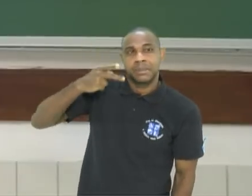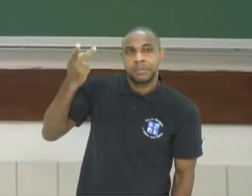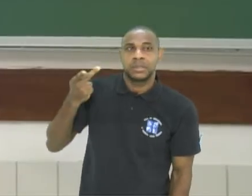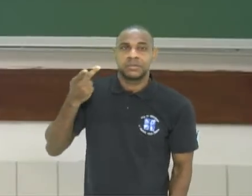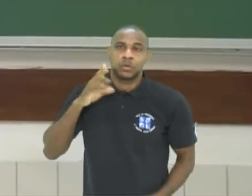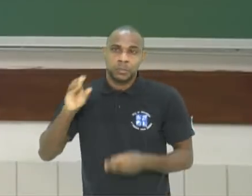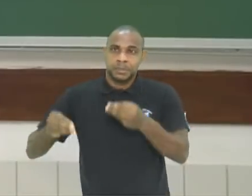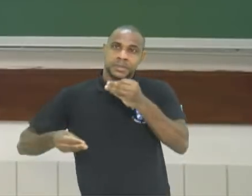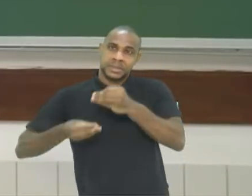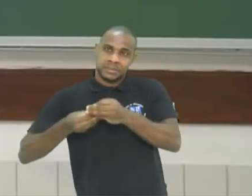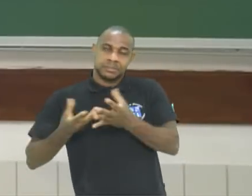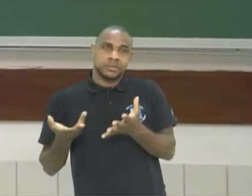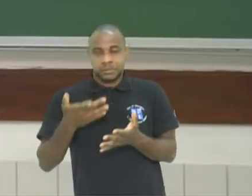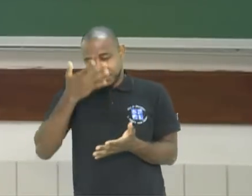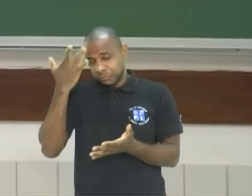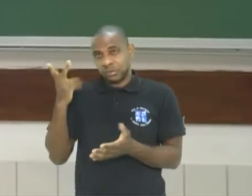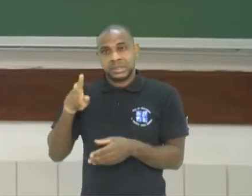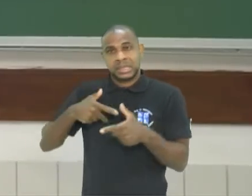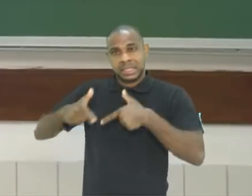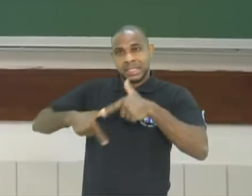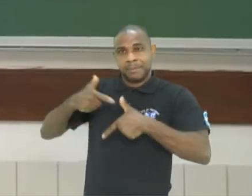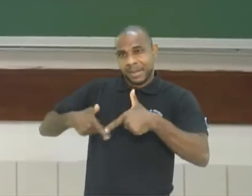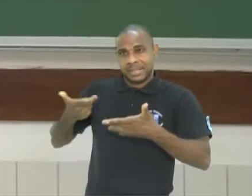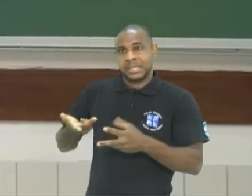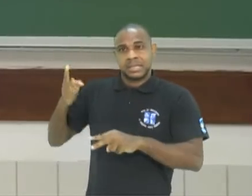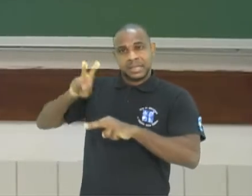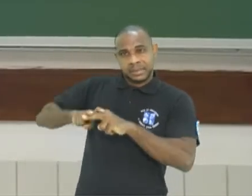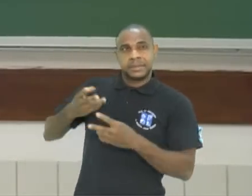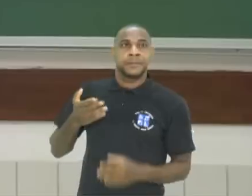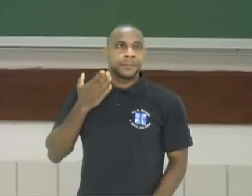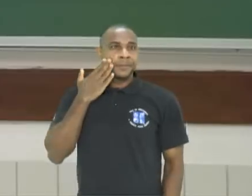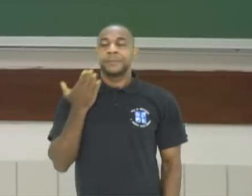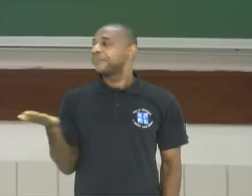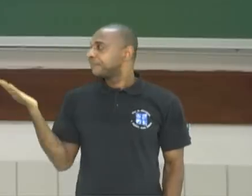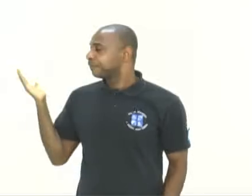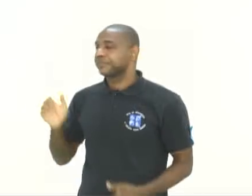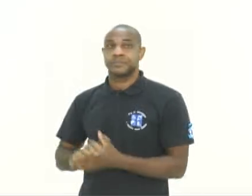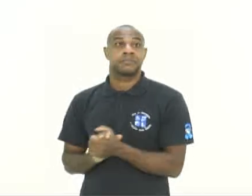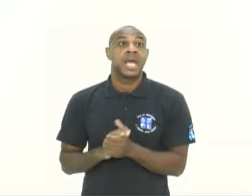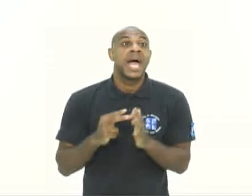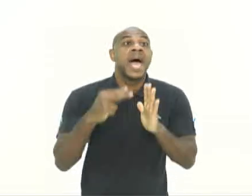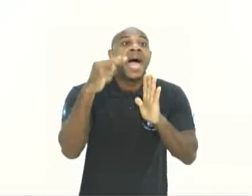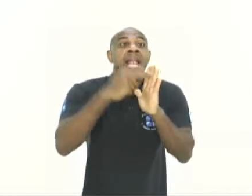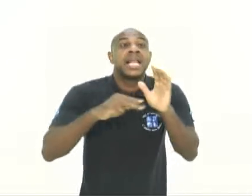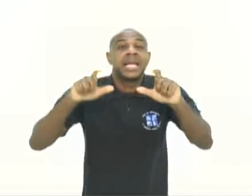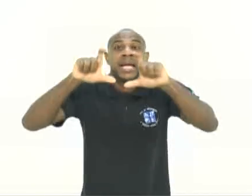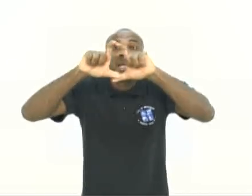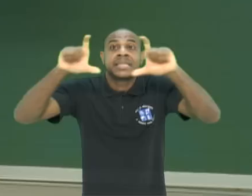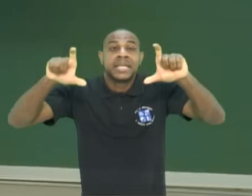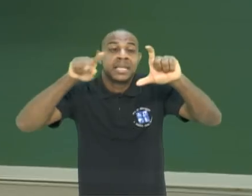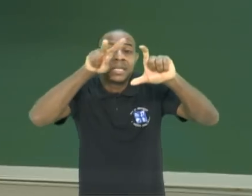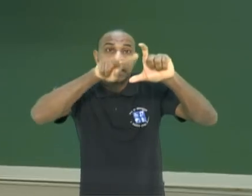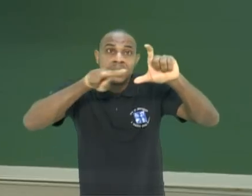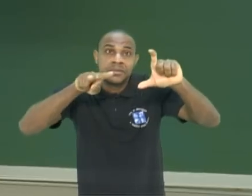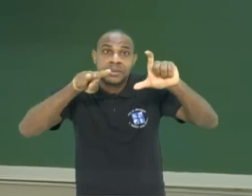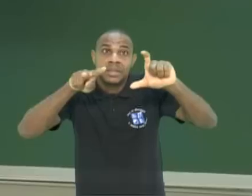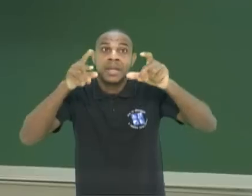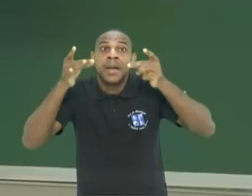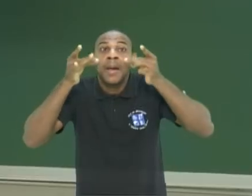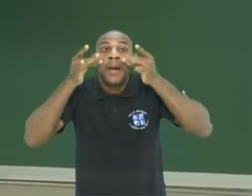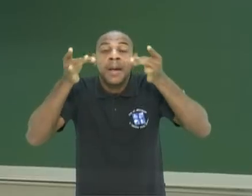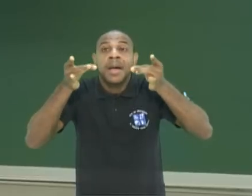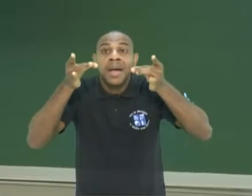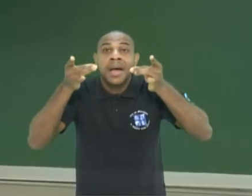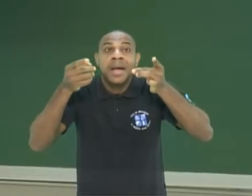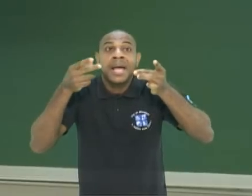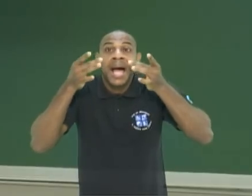agentes públicos. E a nossa atividade é reler um trecho, prestar atenção no essas,